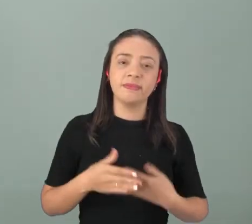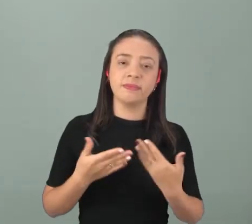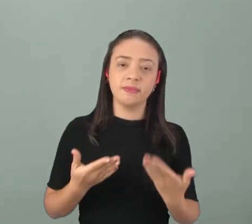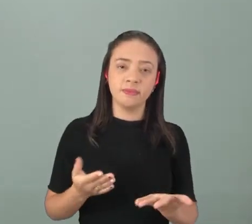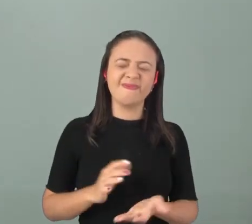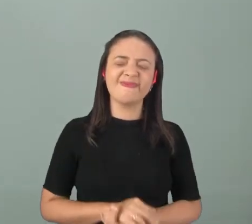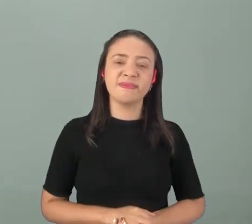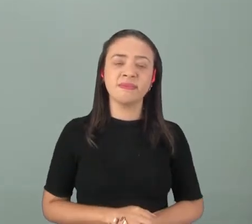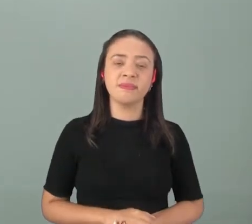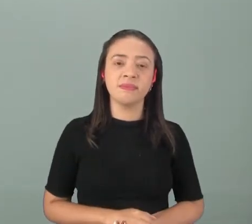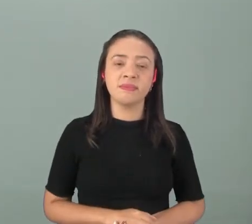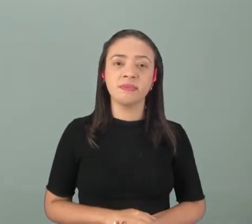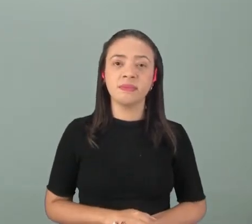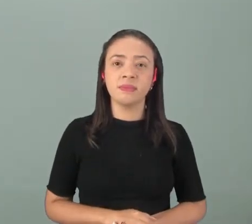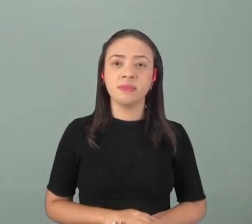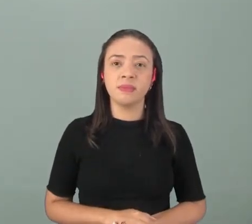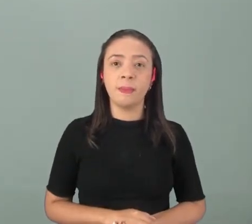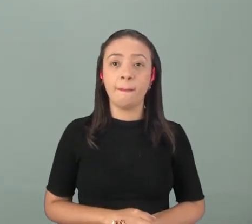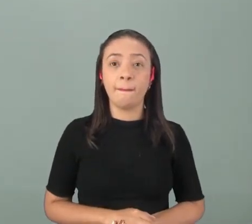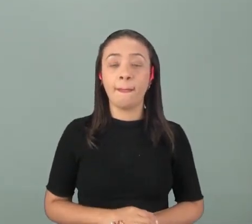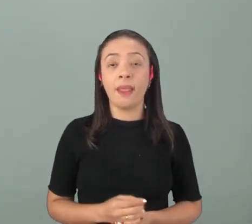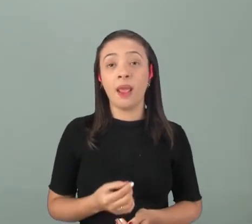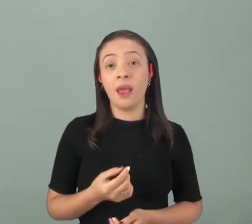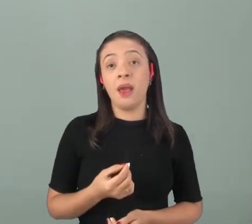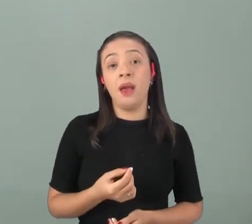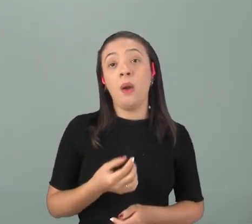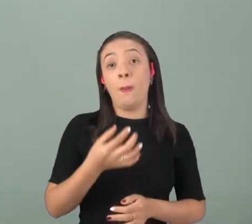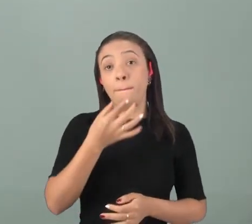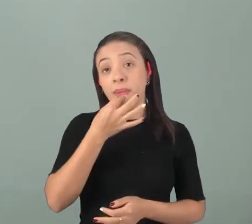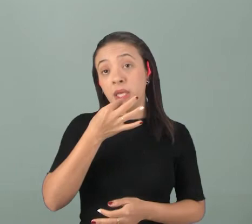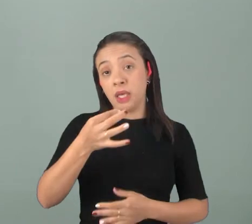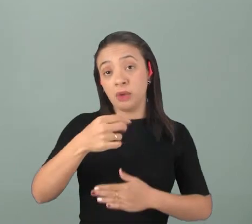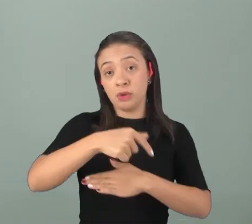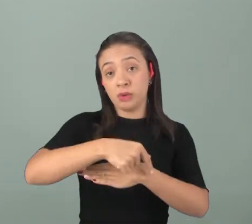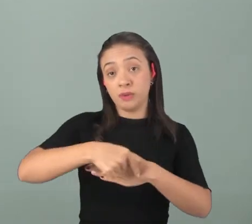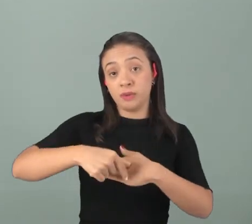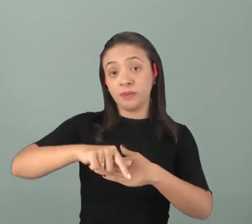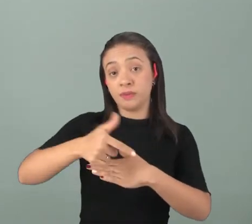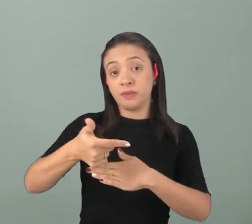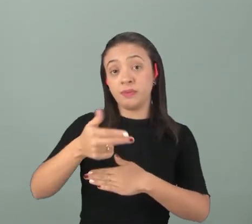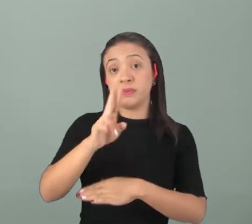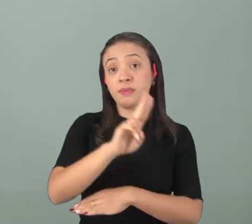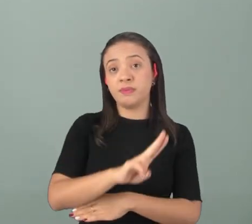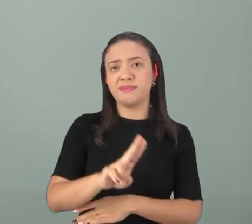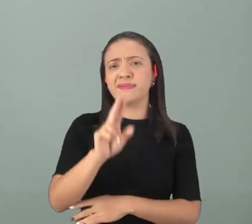direta, ou indicar uma citação direta ou uma expressão, eu uso